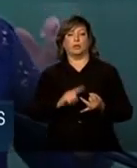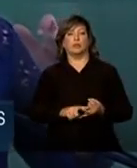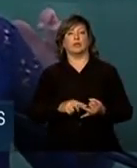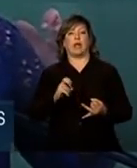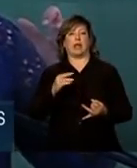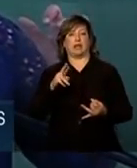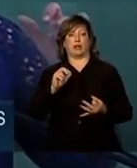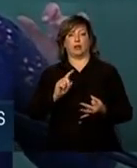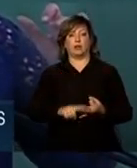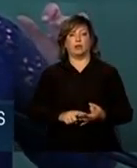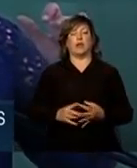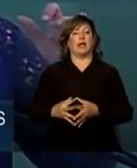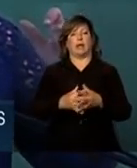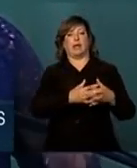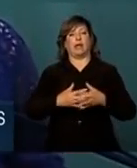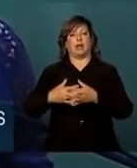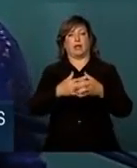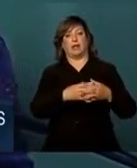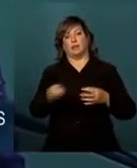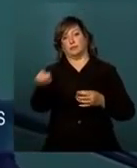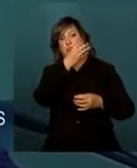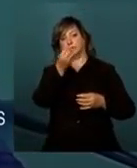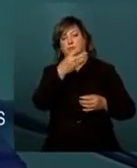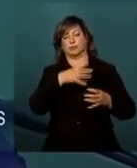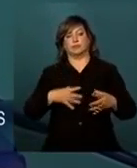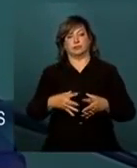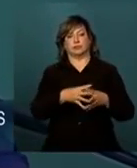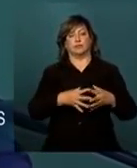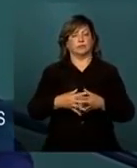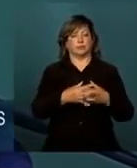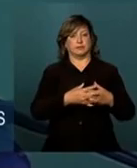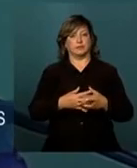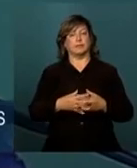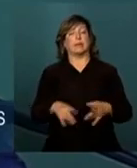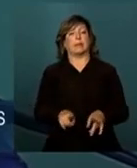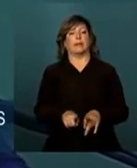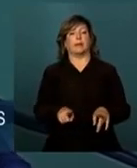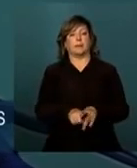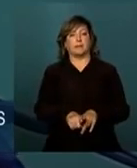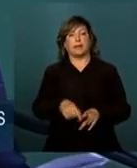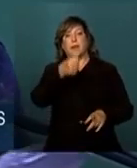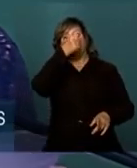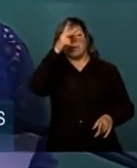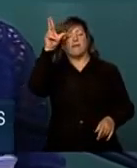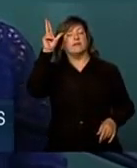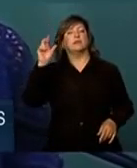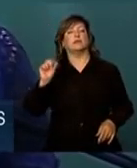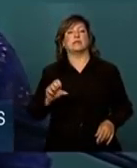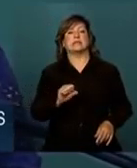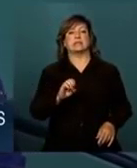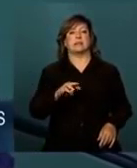e caminhão caçamba. Para as prefeituras do semiárido,